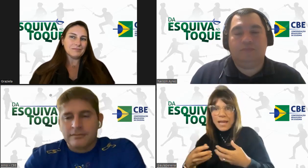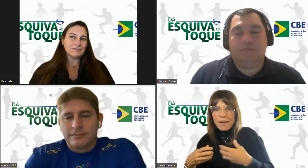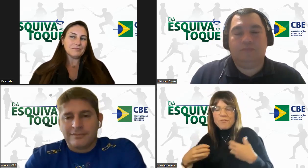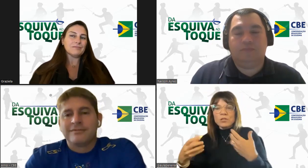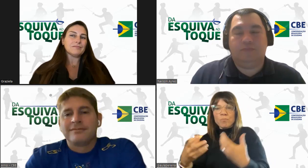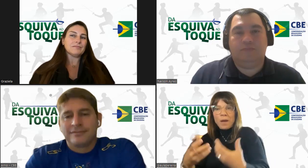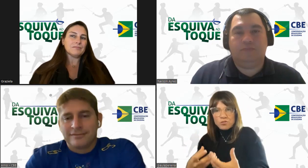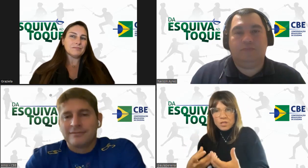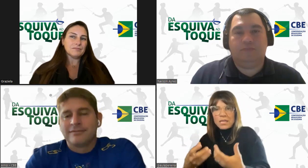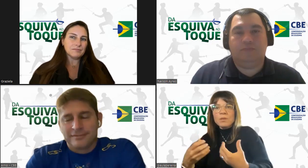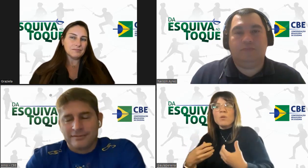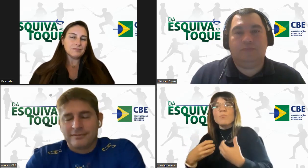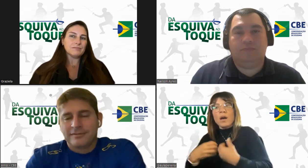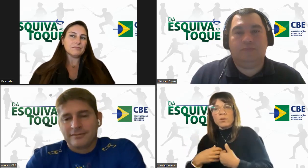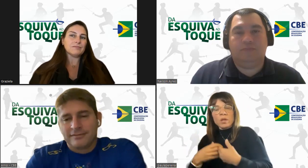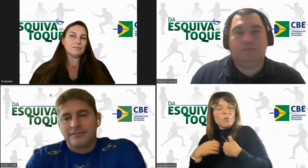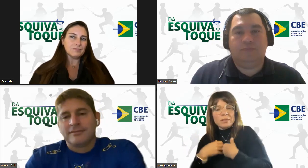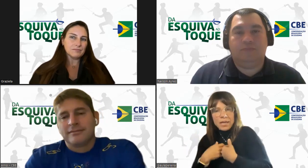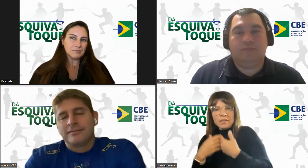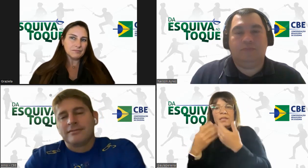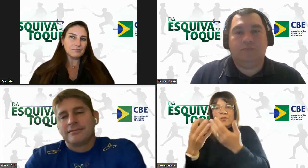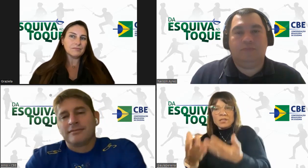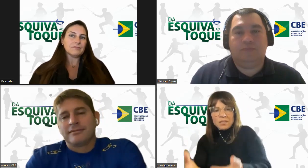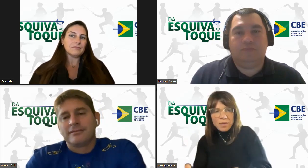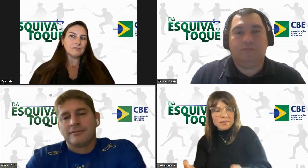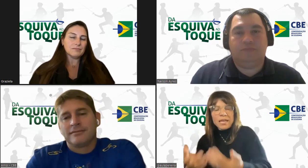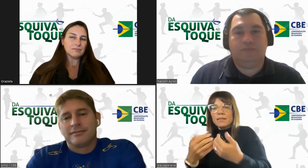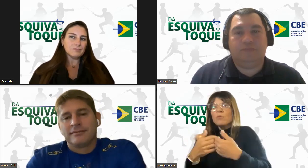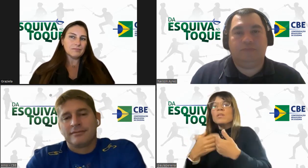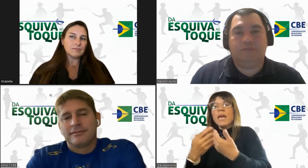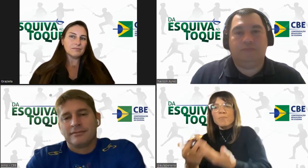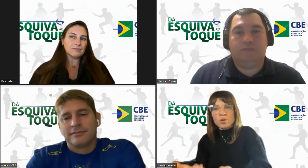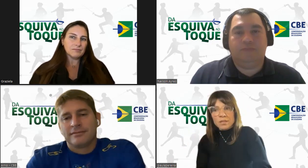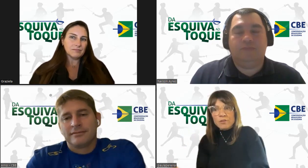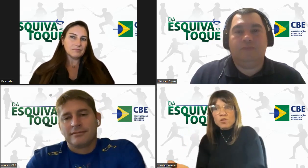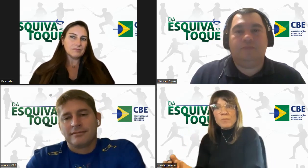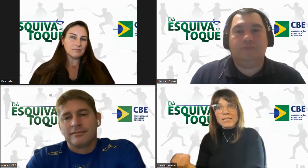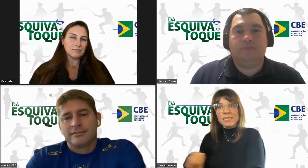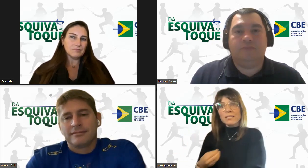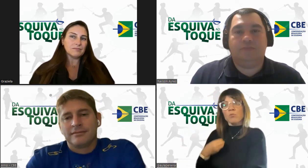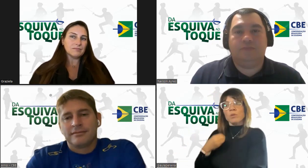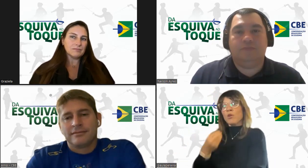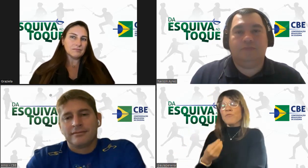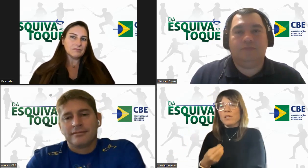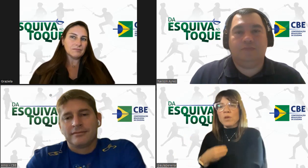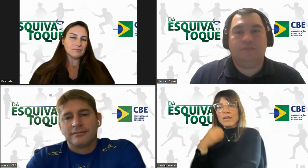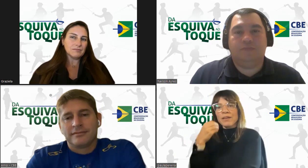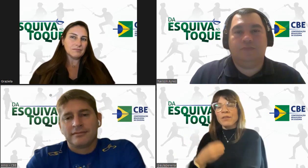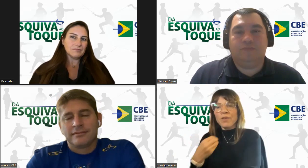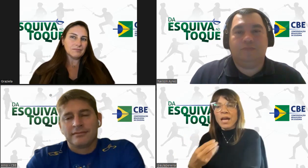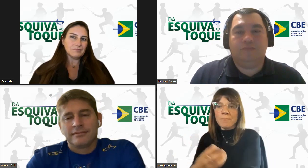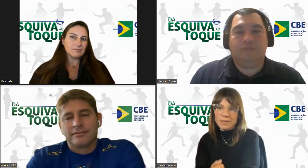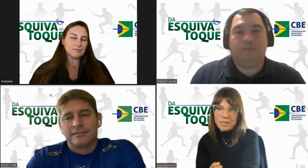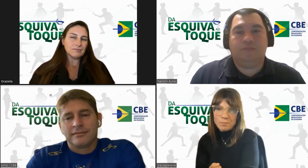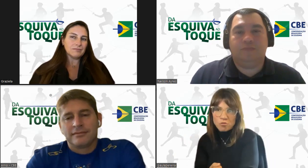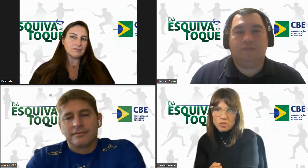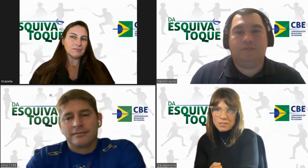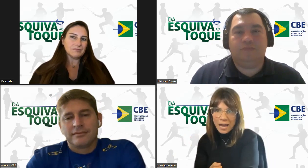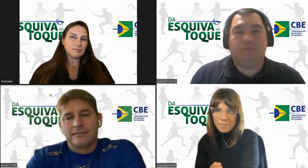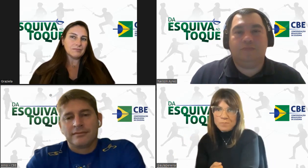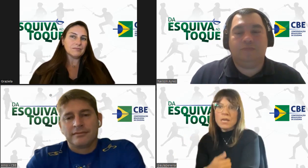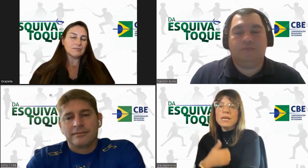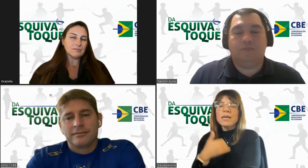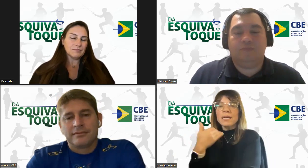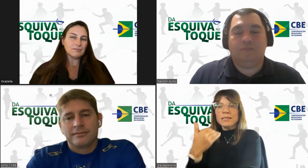luxo né fazendo parte da equipe embora eu entenda que vocês também entendam que é importante mas assim então o que que eu faço ele vai ter ferramentas